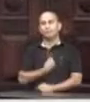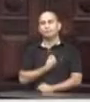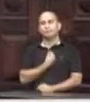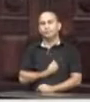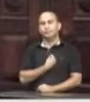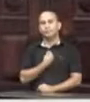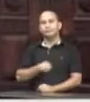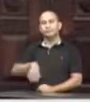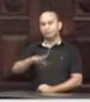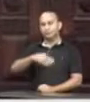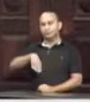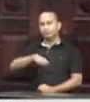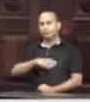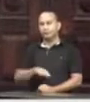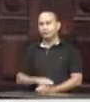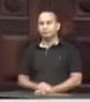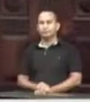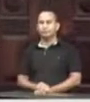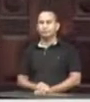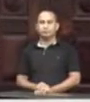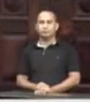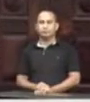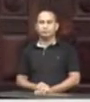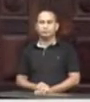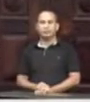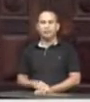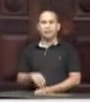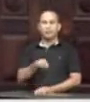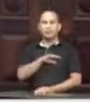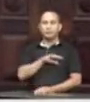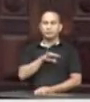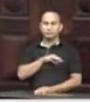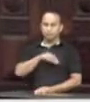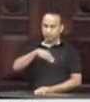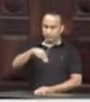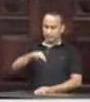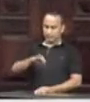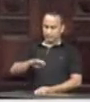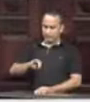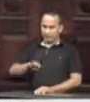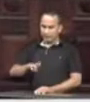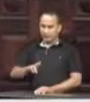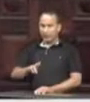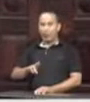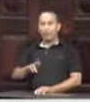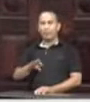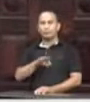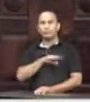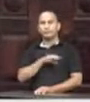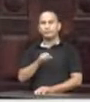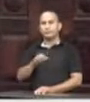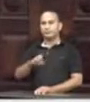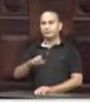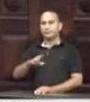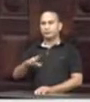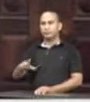existentes nessa área, da Polícia Militar, da Polícia